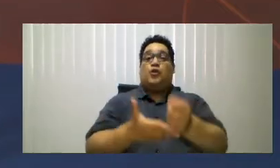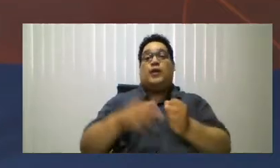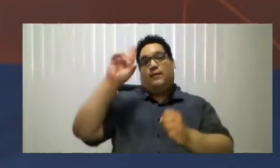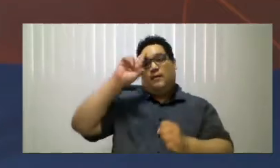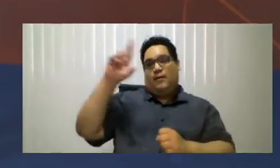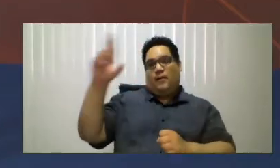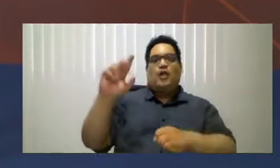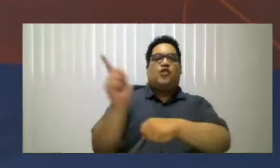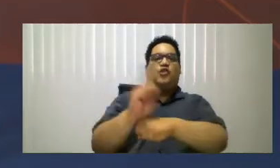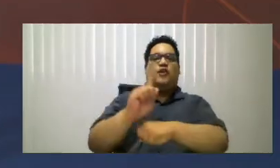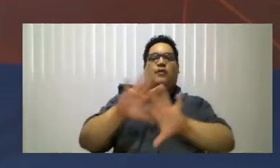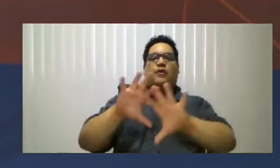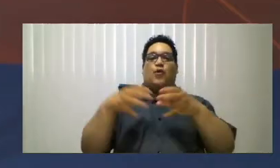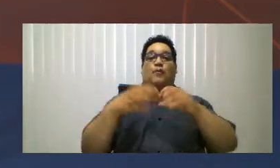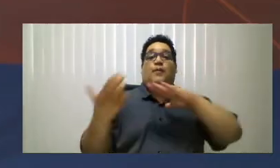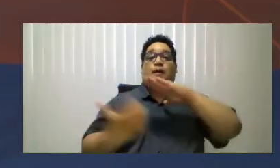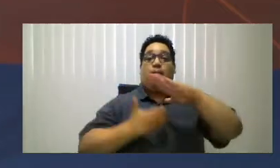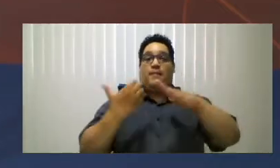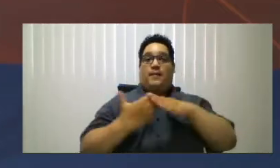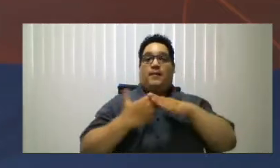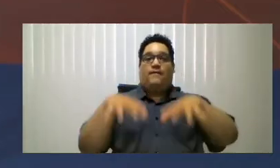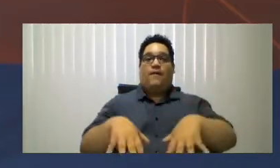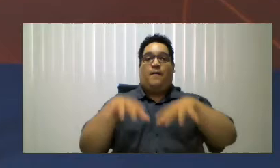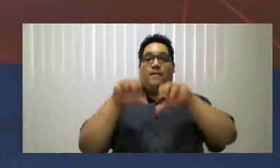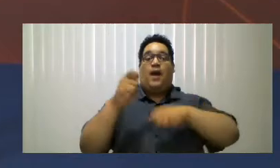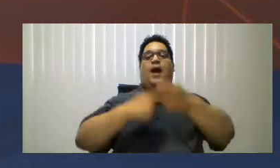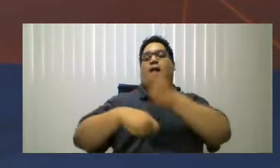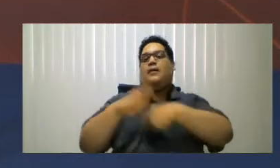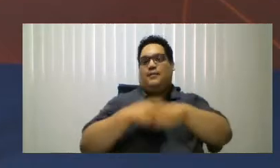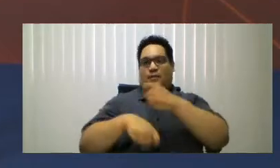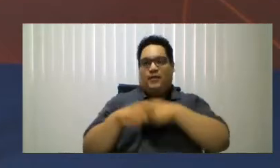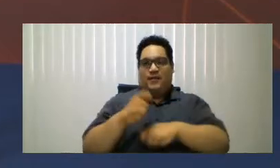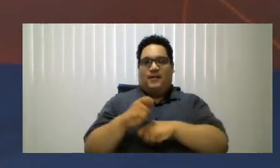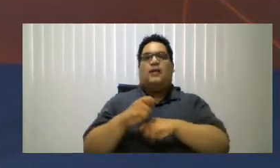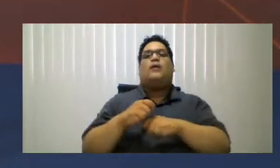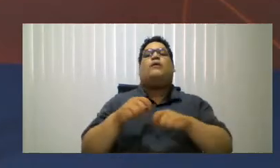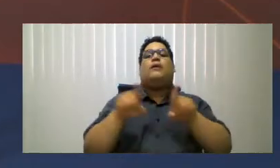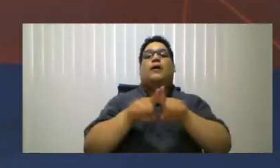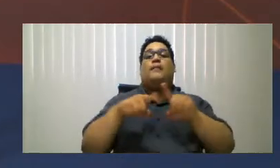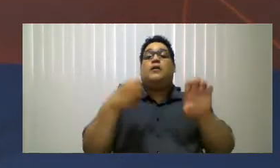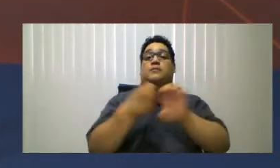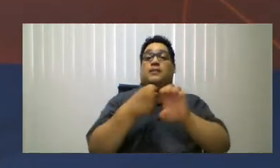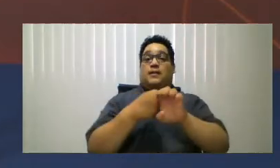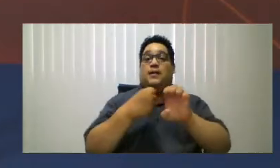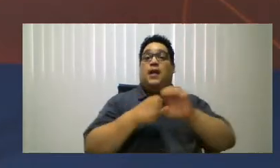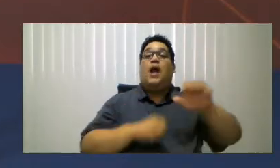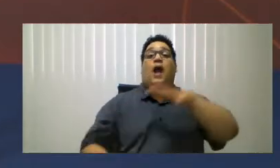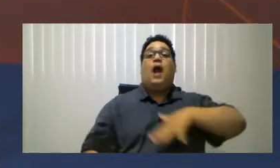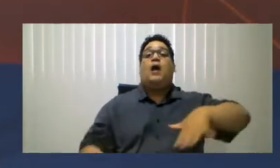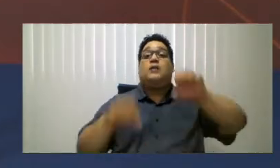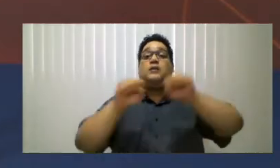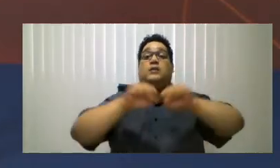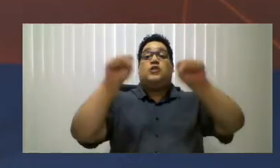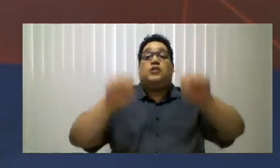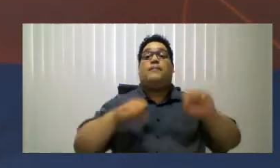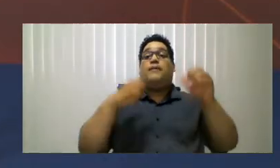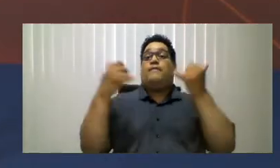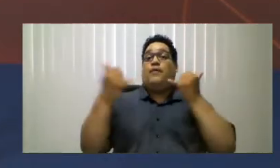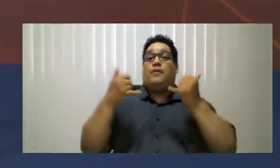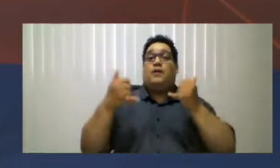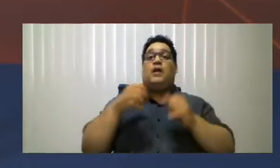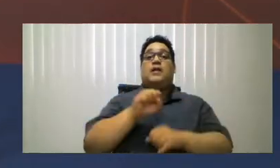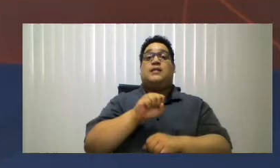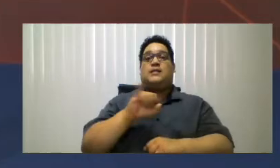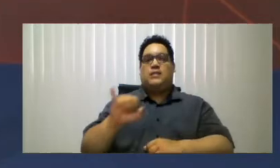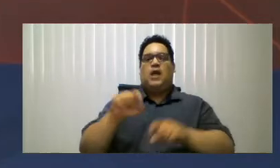Gestão Corporativa, graduado em Administração de Empresas com especialização em Sistemas de Informação, Análise